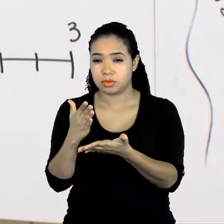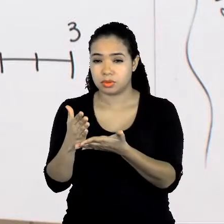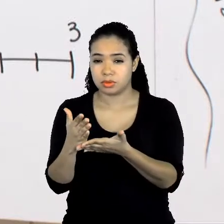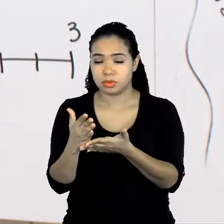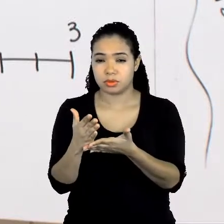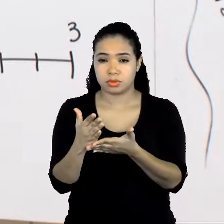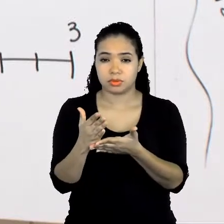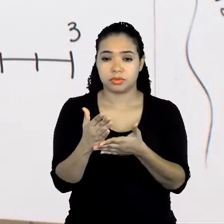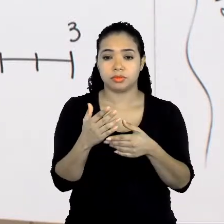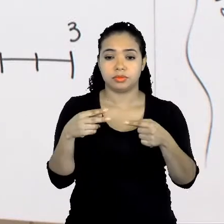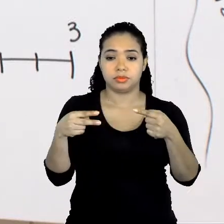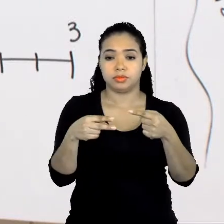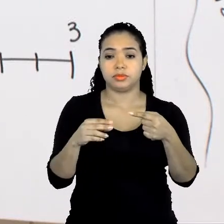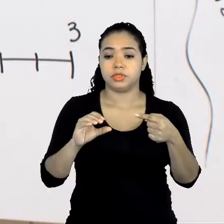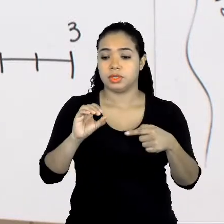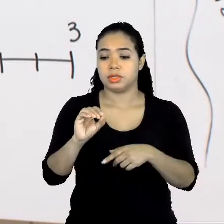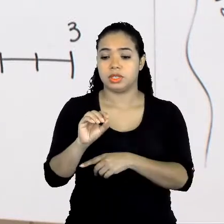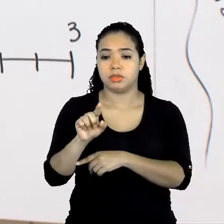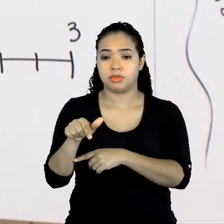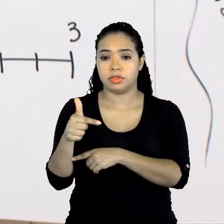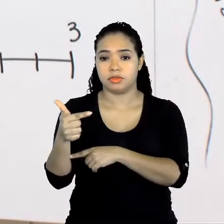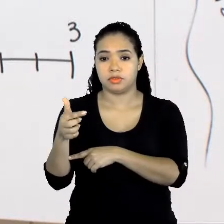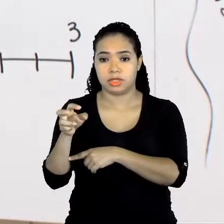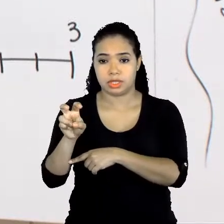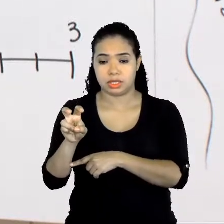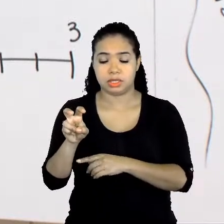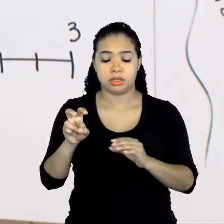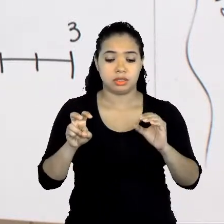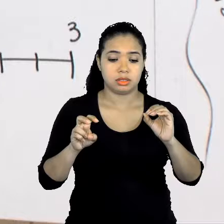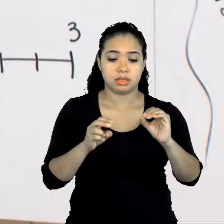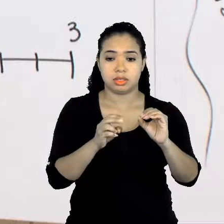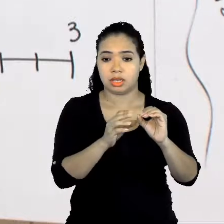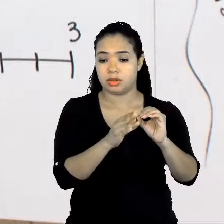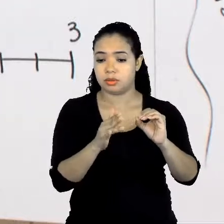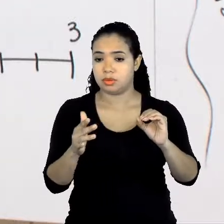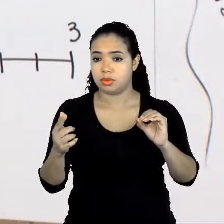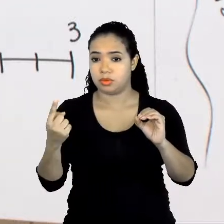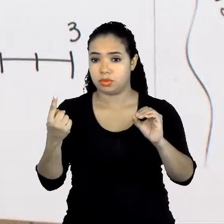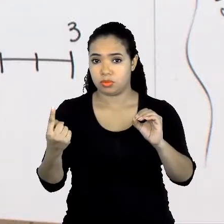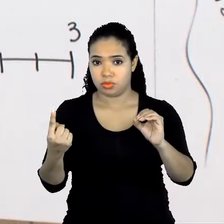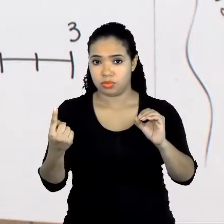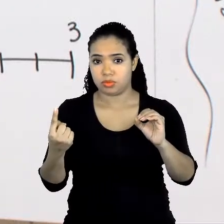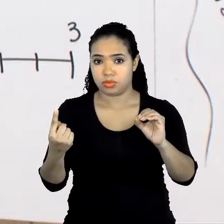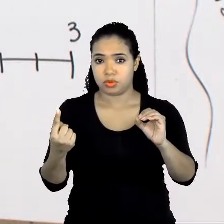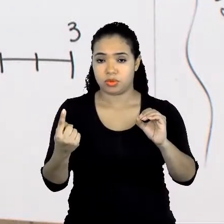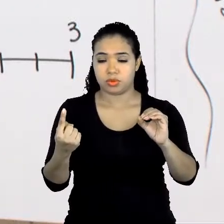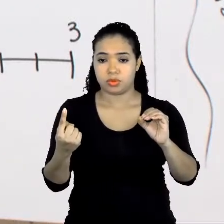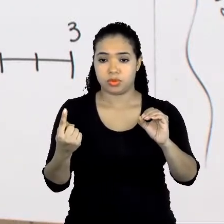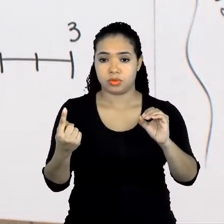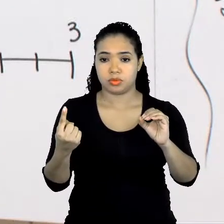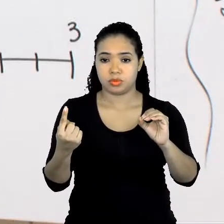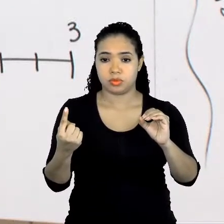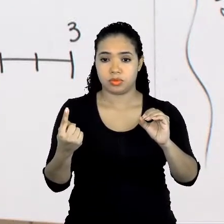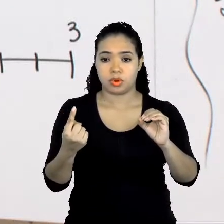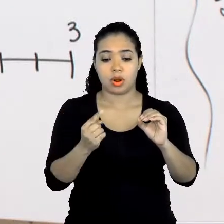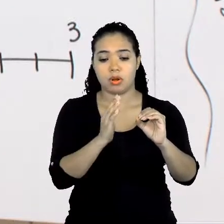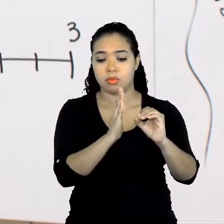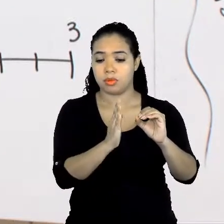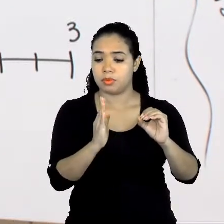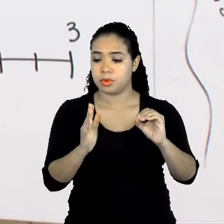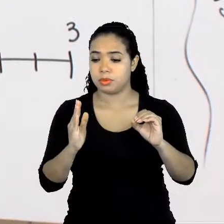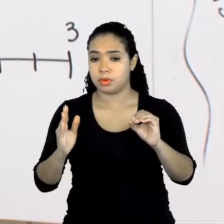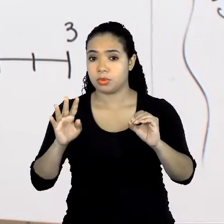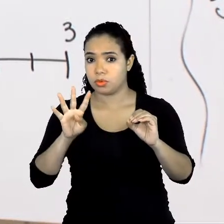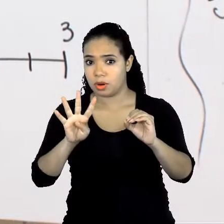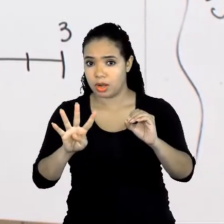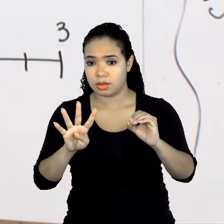número, 25 centésimos, ele não está entre 0 e 1? Então, eu dividi ele em 4 partes iguais,